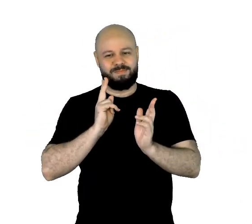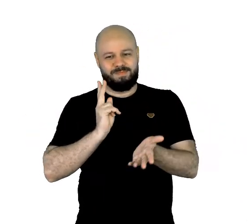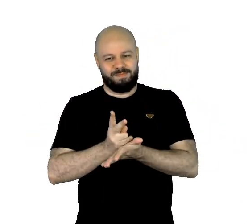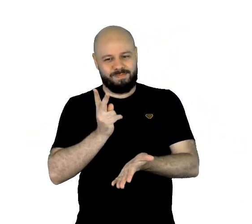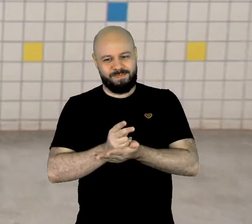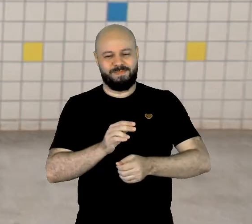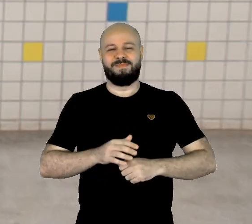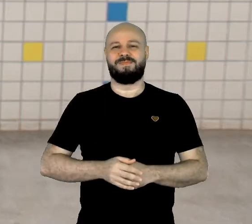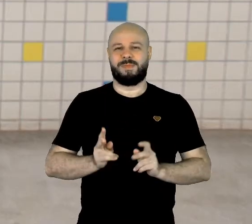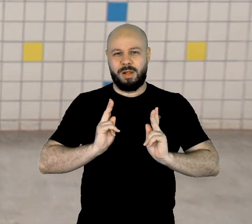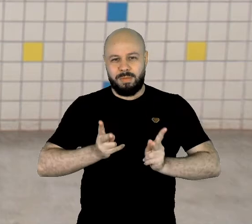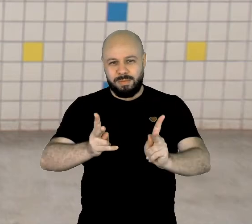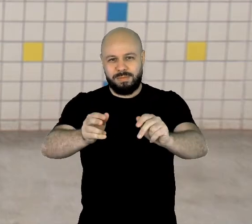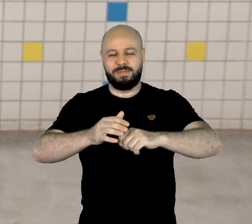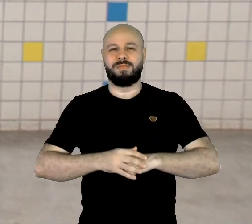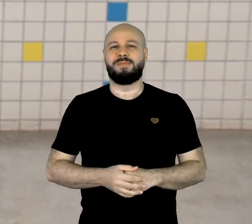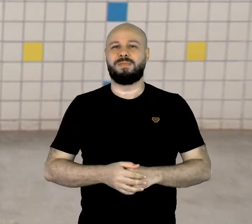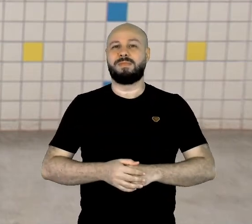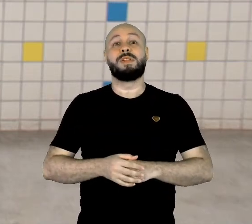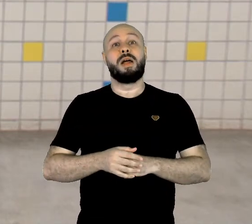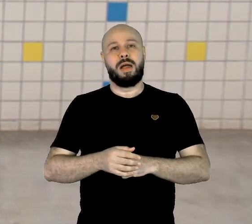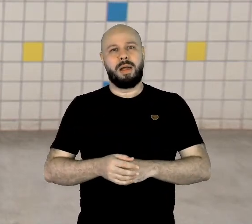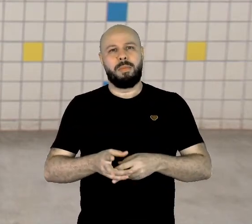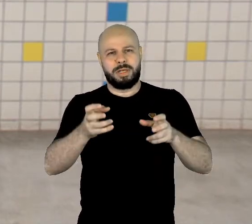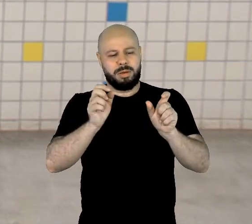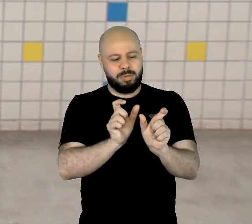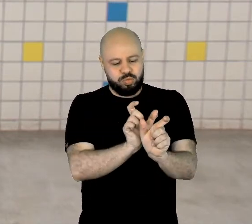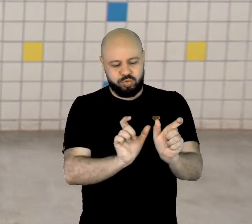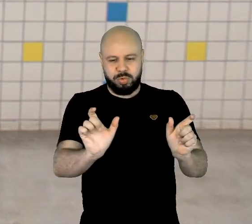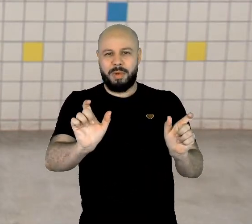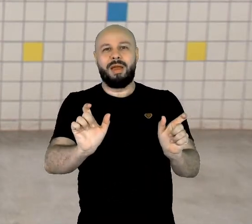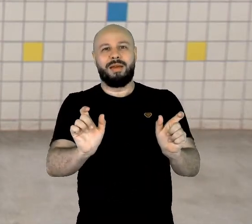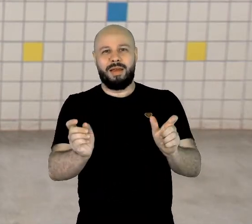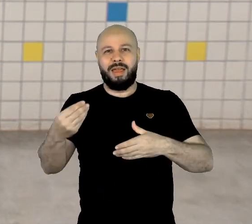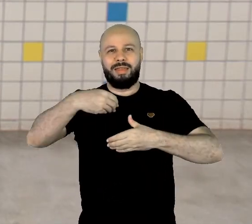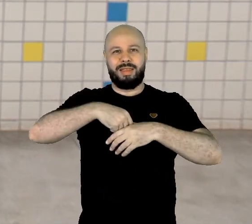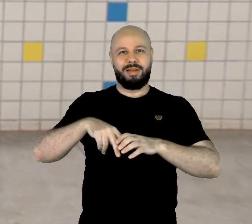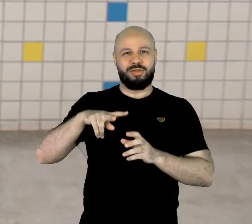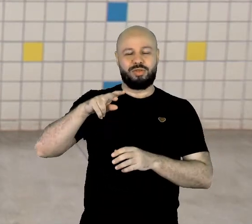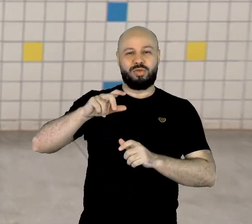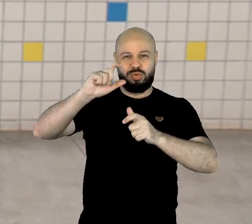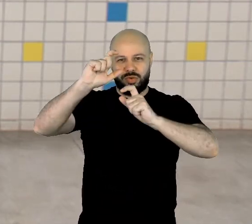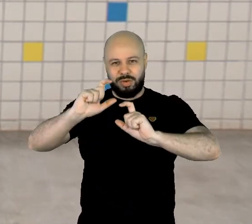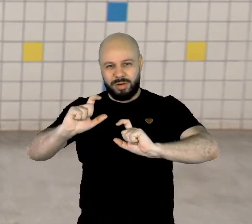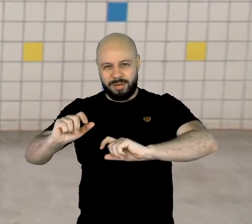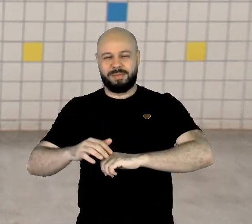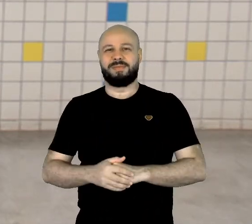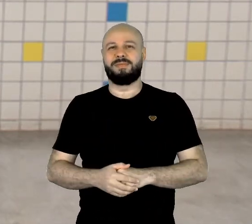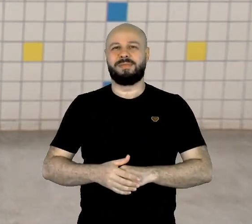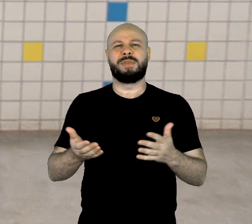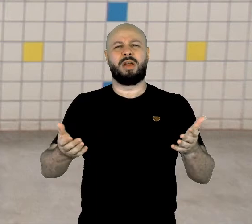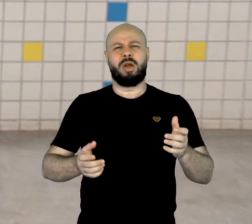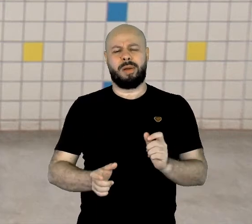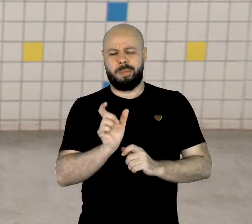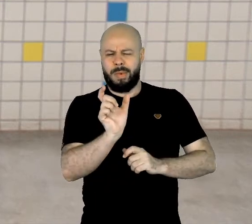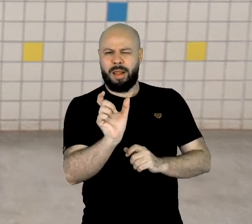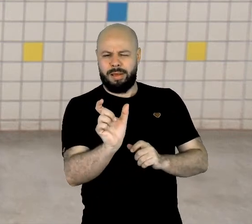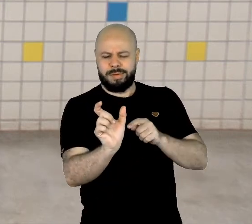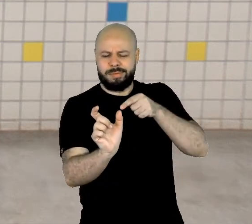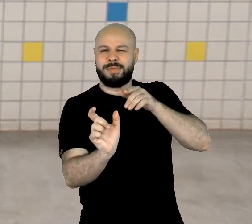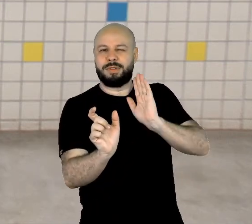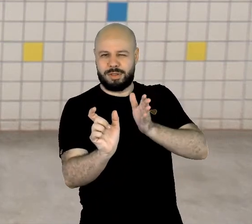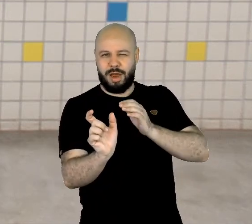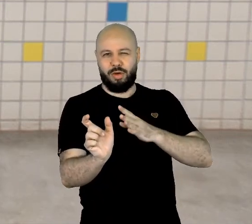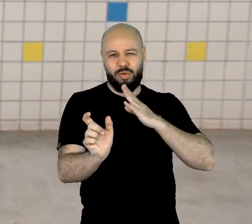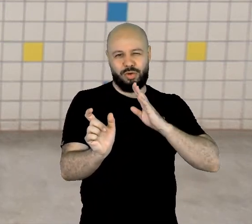perceberam os sinônimos dentro da história em quadrinho? Muito bem. Vamos pegar essas palavrinhas, já que